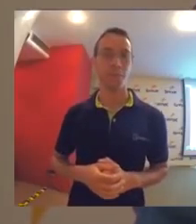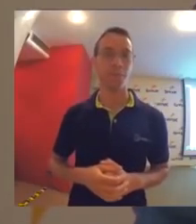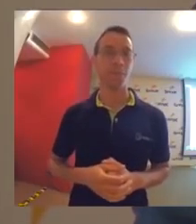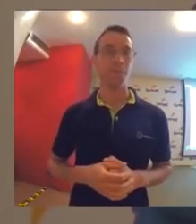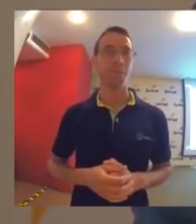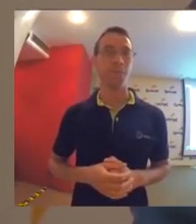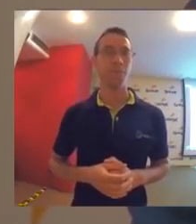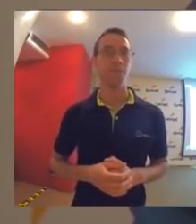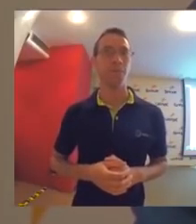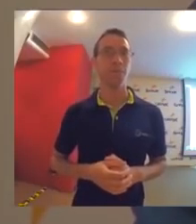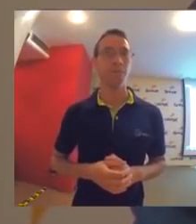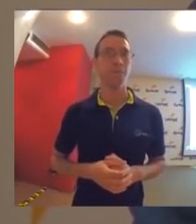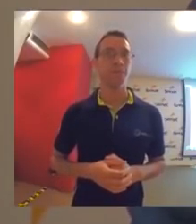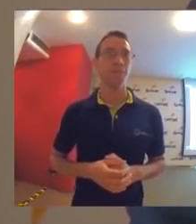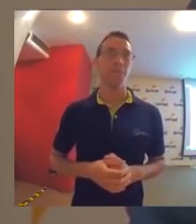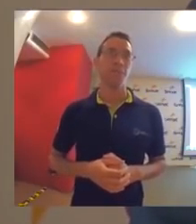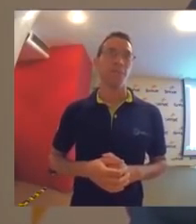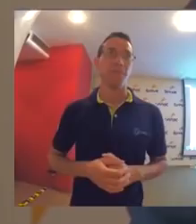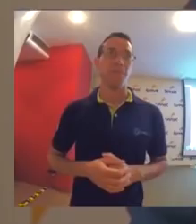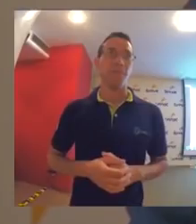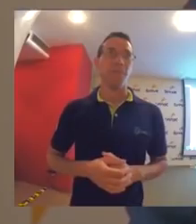Esse Projeto Âncora foi selecionado